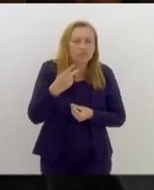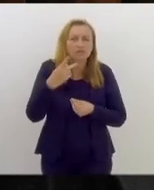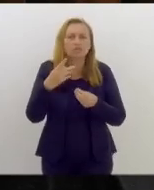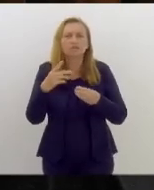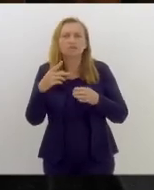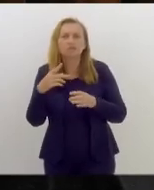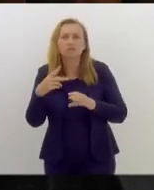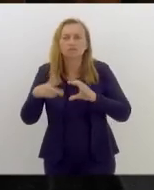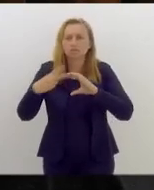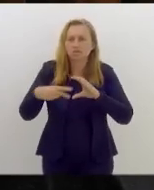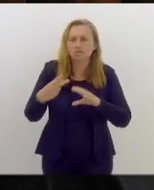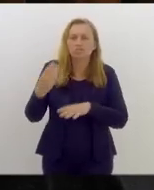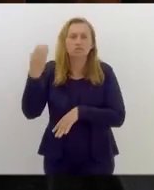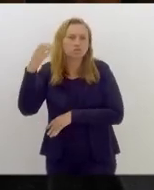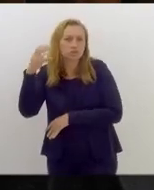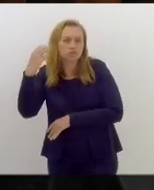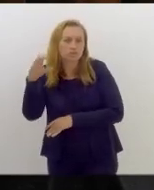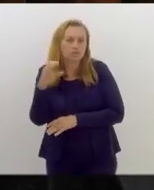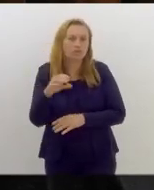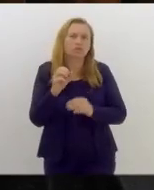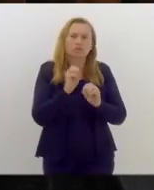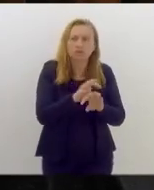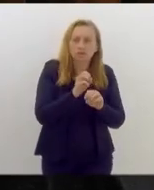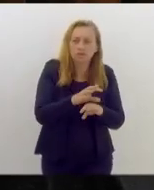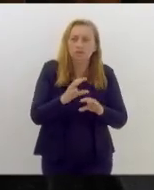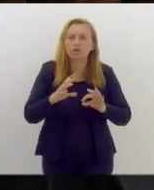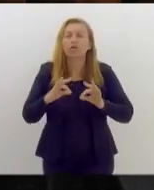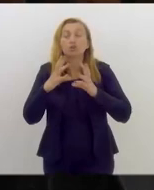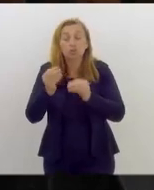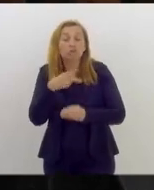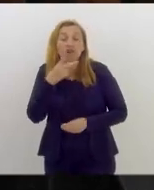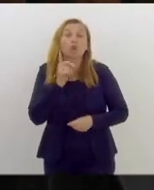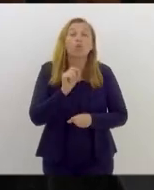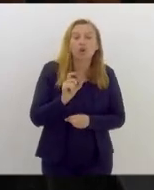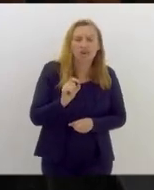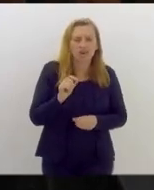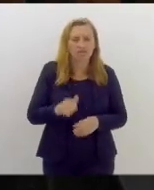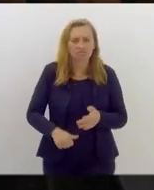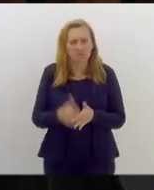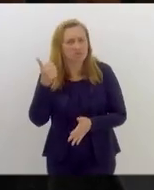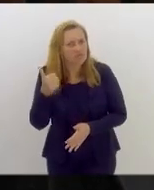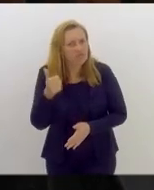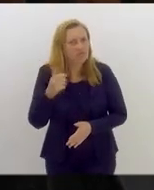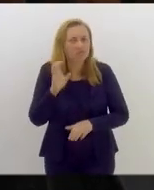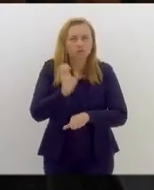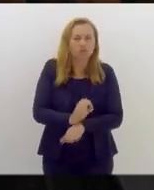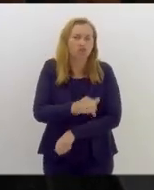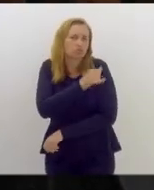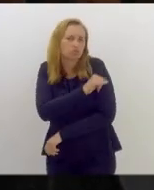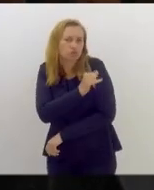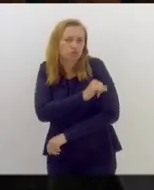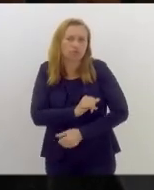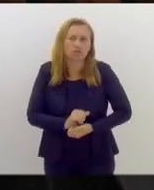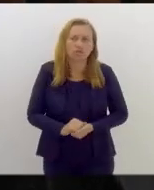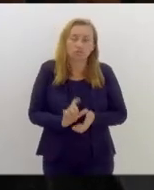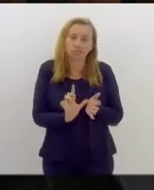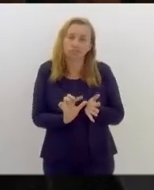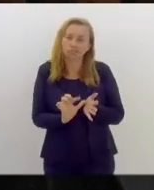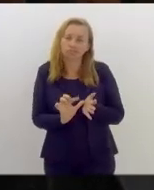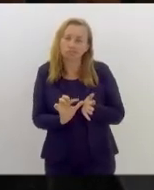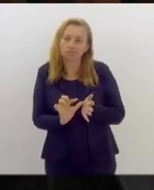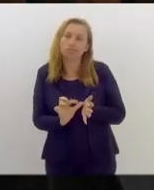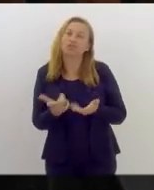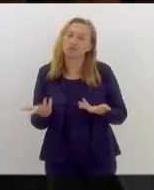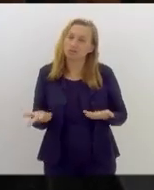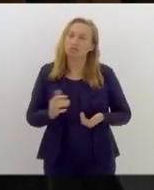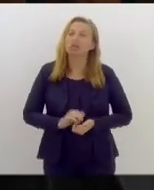de Niterói, da Comissão de Educação, enfim, tudo para dizer o seguinte: não é a primeira vez que o Estado do Rio de Janeiro atrasa e atrasa